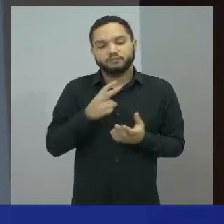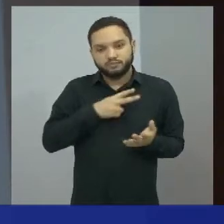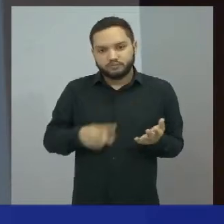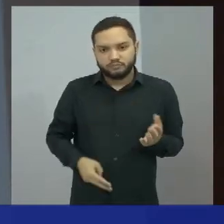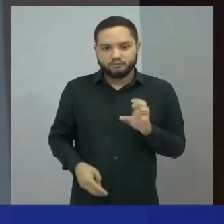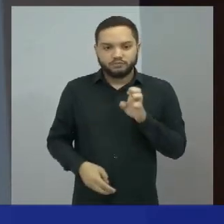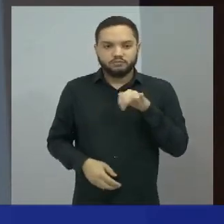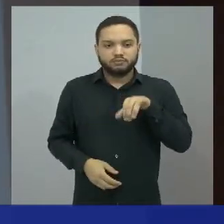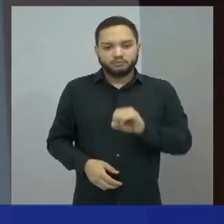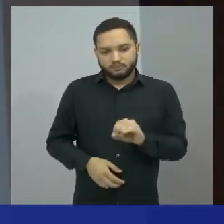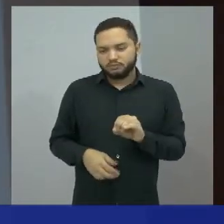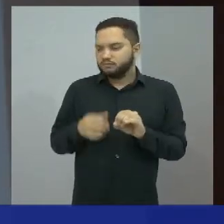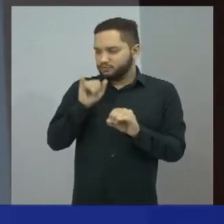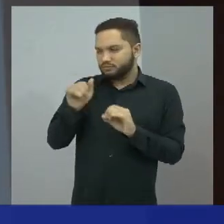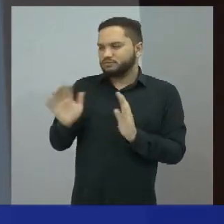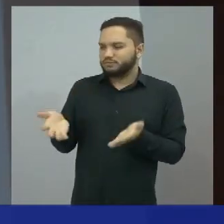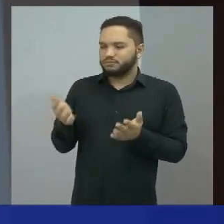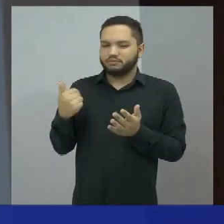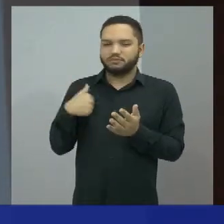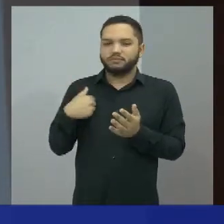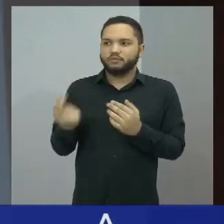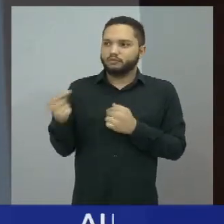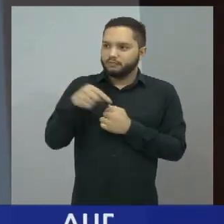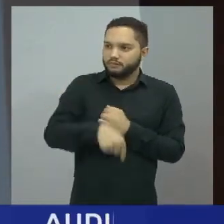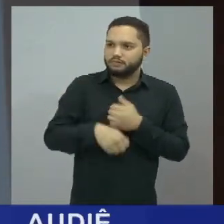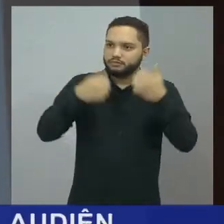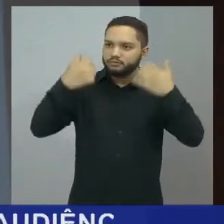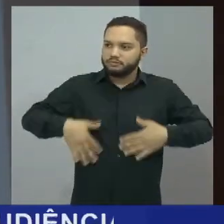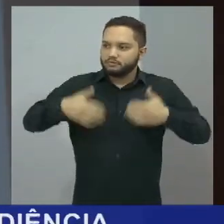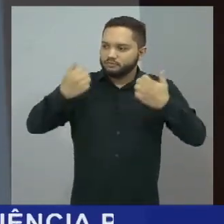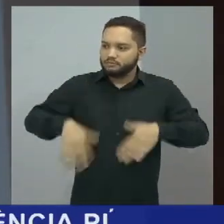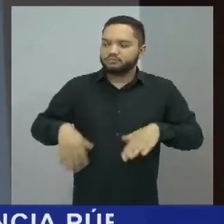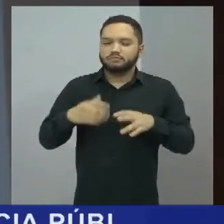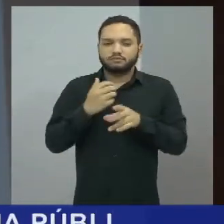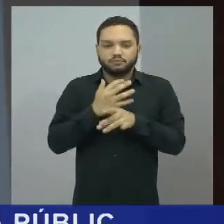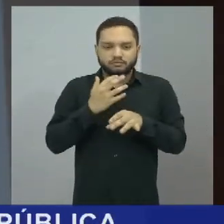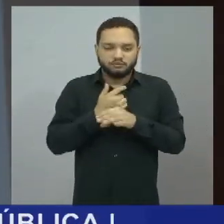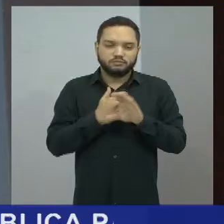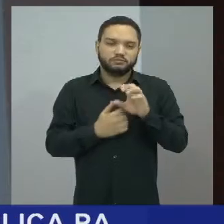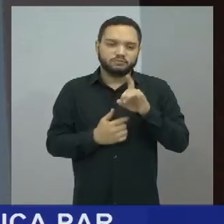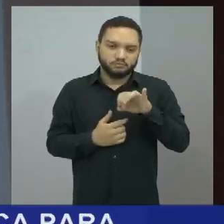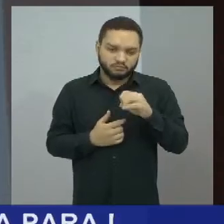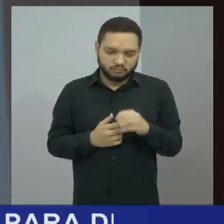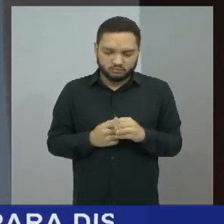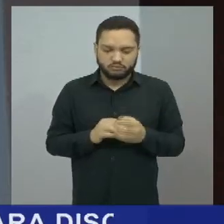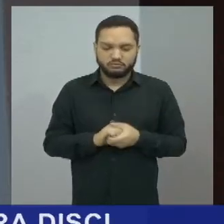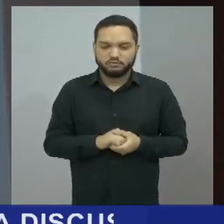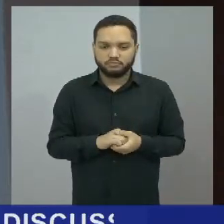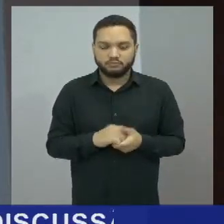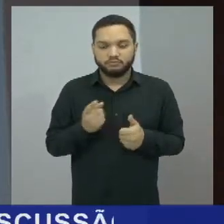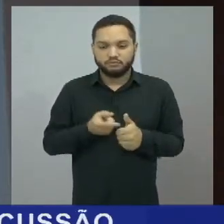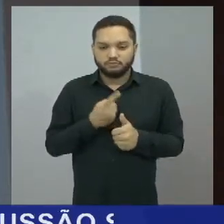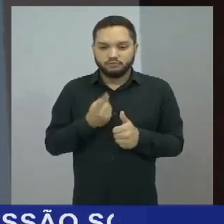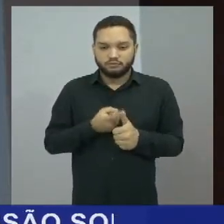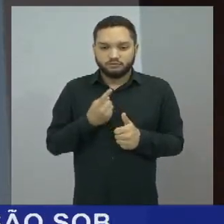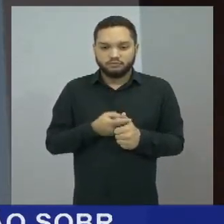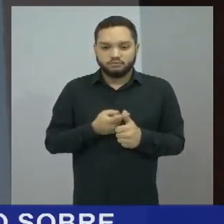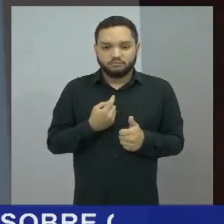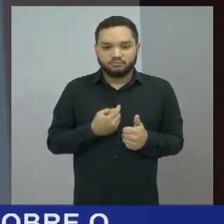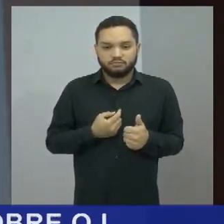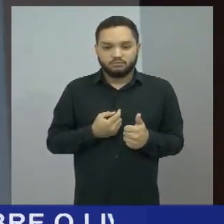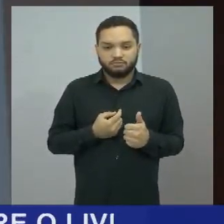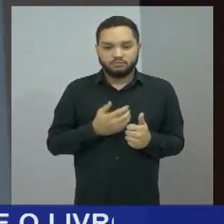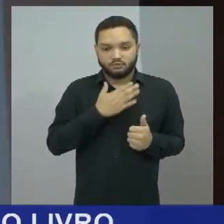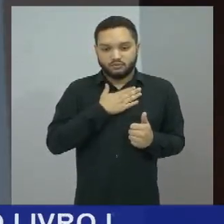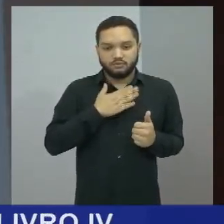8ª vez que eu me encontro aqui falando sobre o Código da Cidade. E, para iniciar, eu vou falar, só são 2 slides aqui,